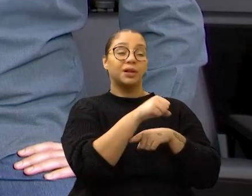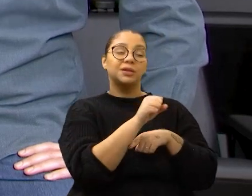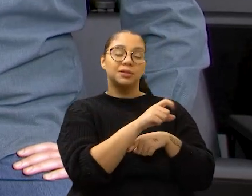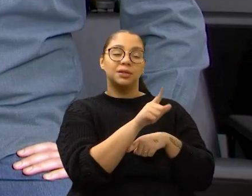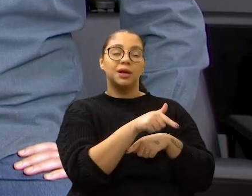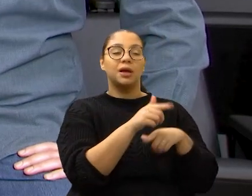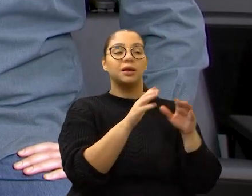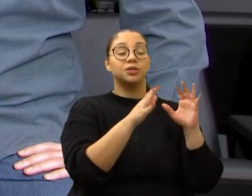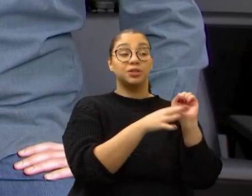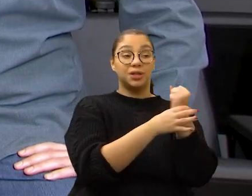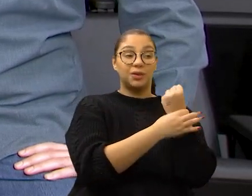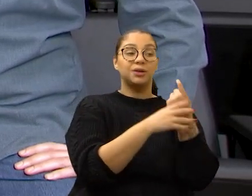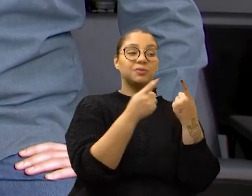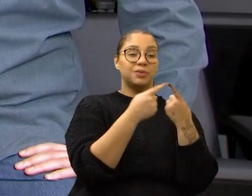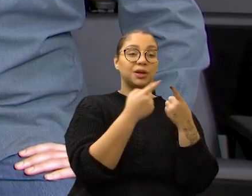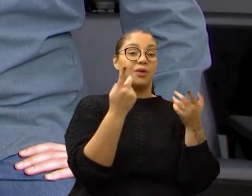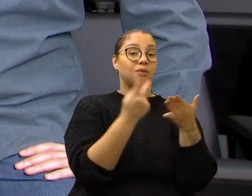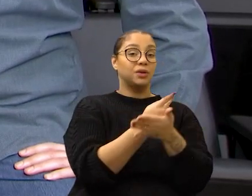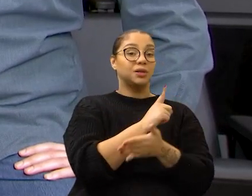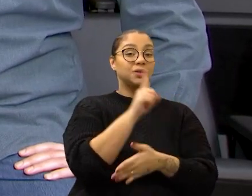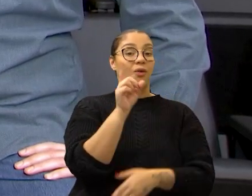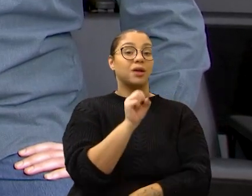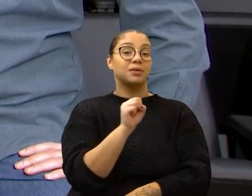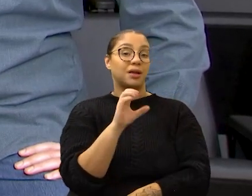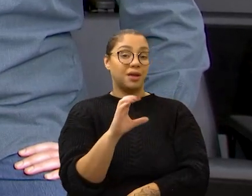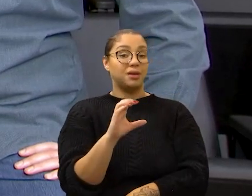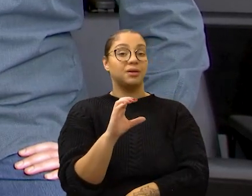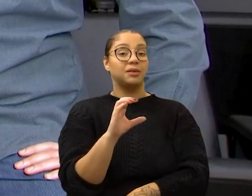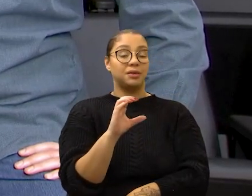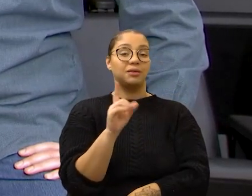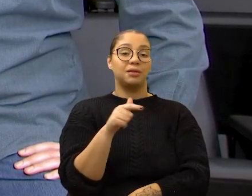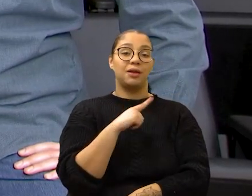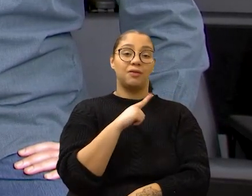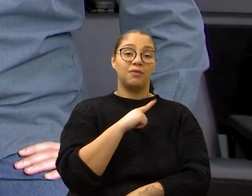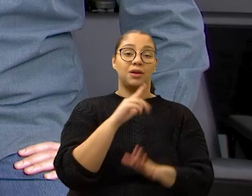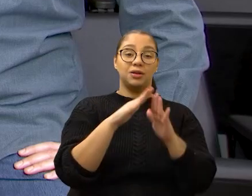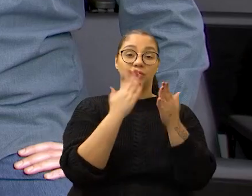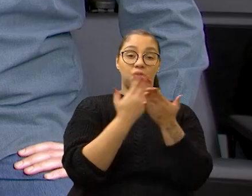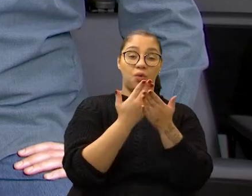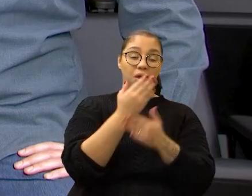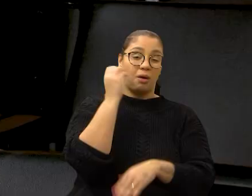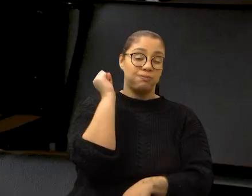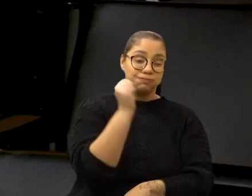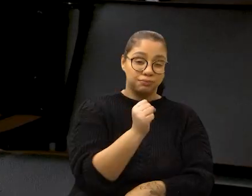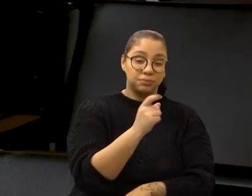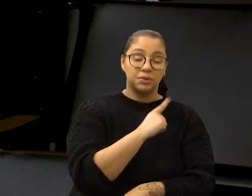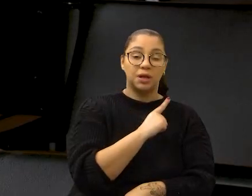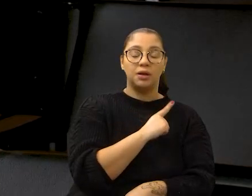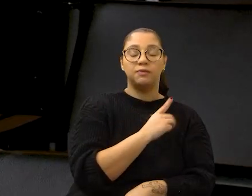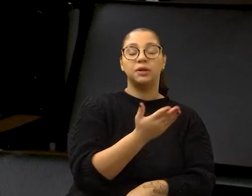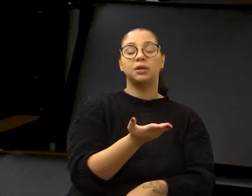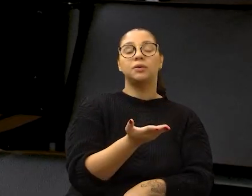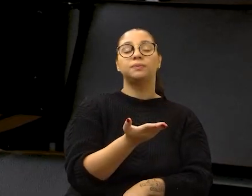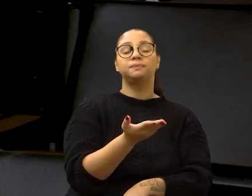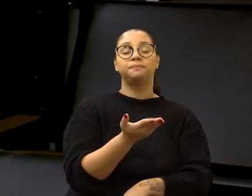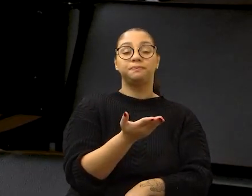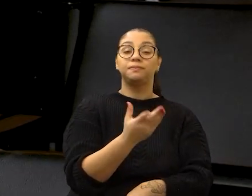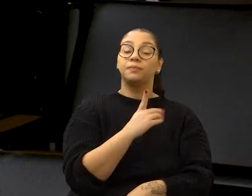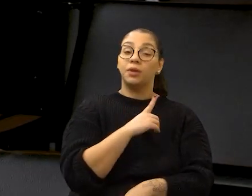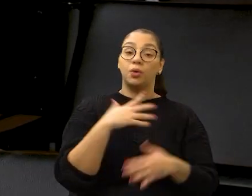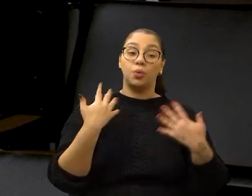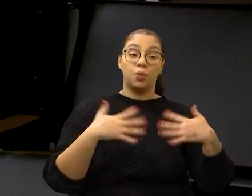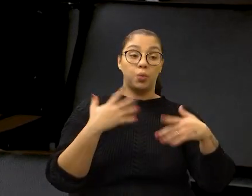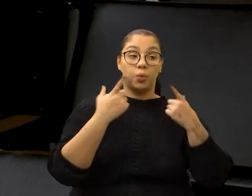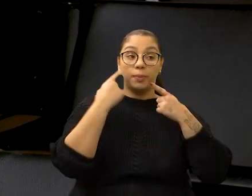devido ao que aconteceu em Blumenau, né, do ataque lá naquela escola, causou uma